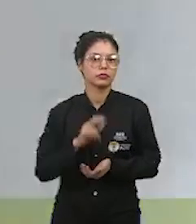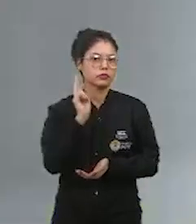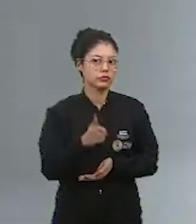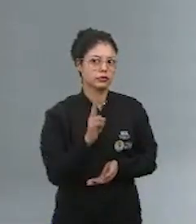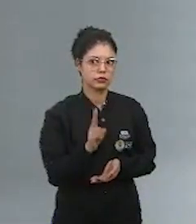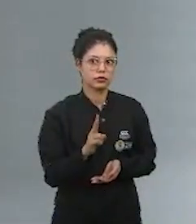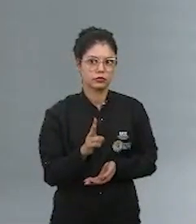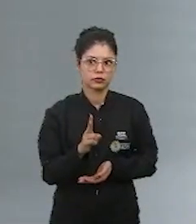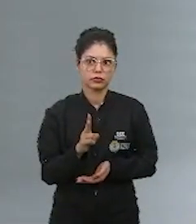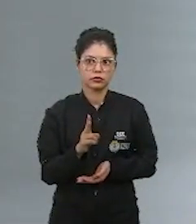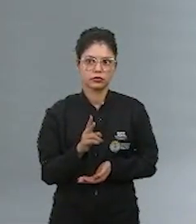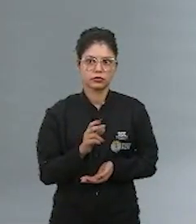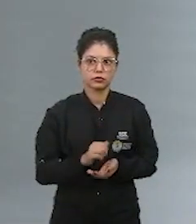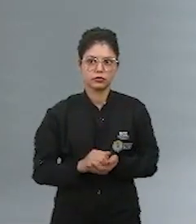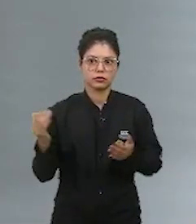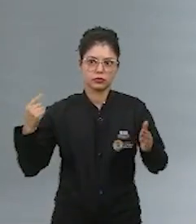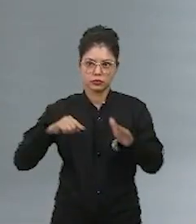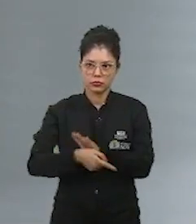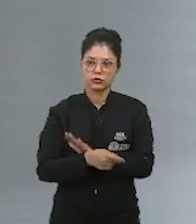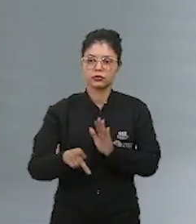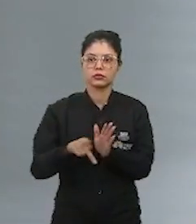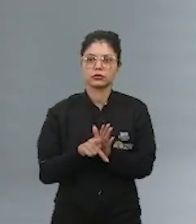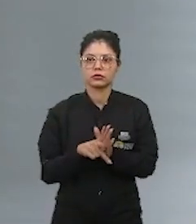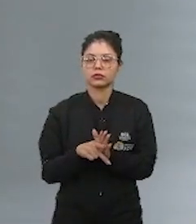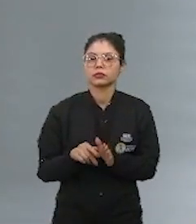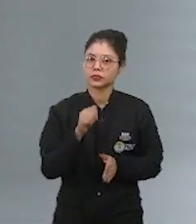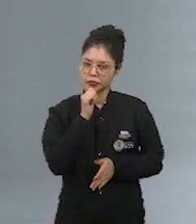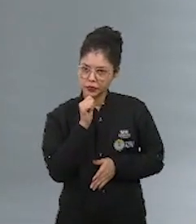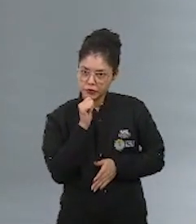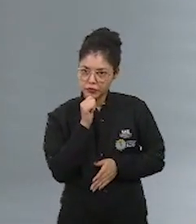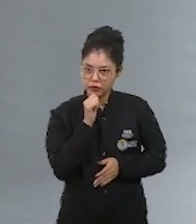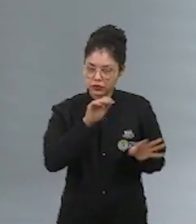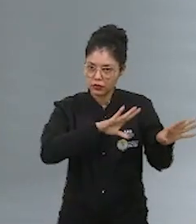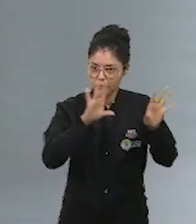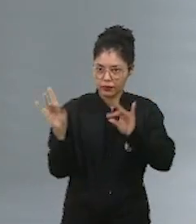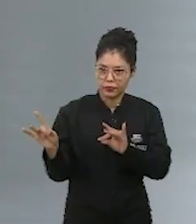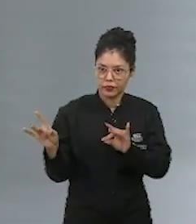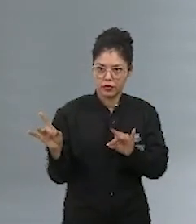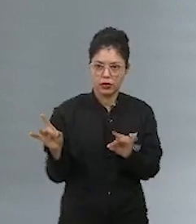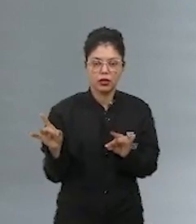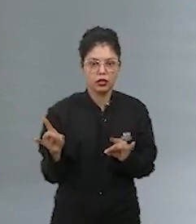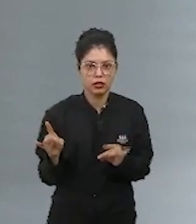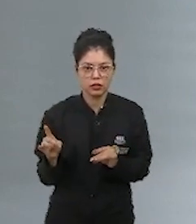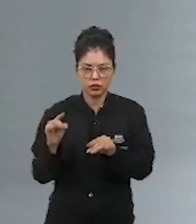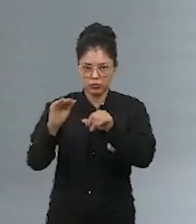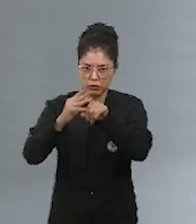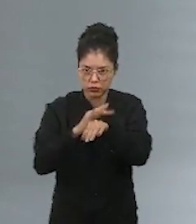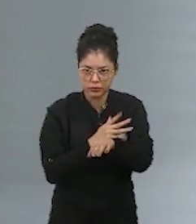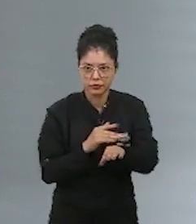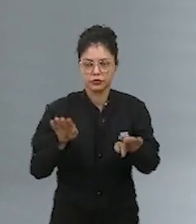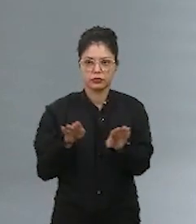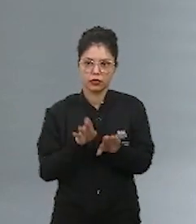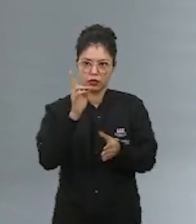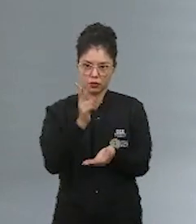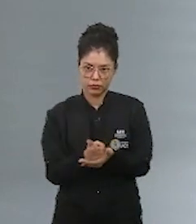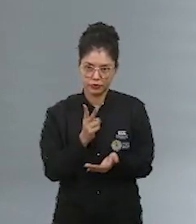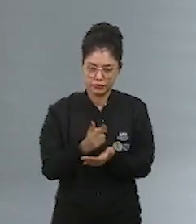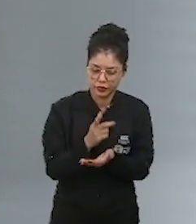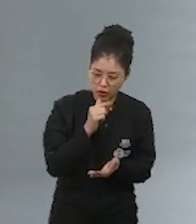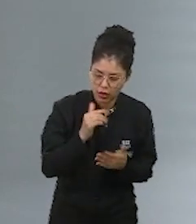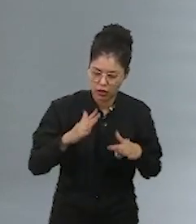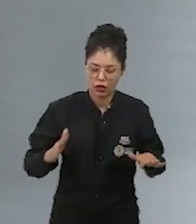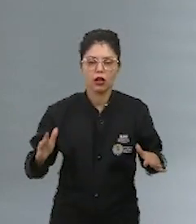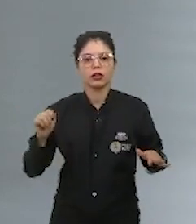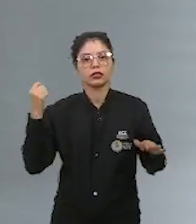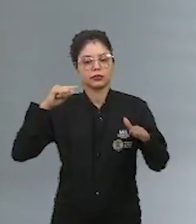sendo introduzidas ali naquela rocha através da sedimentação. Tá? Então, a água acaba